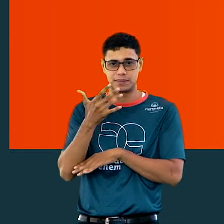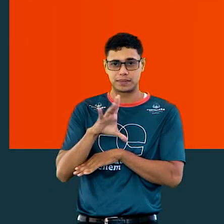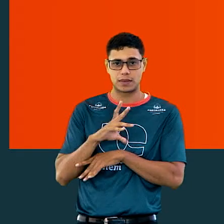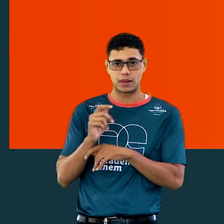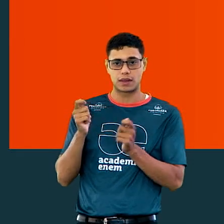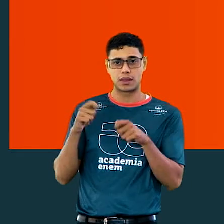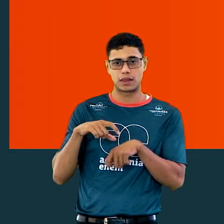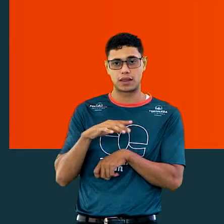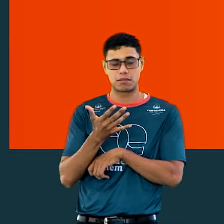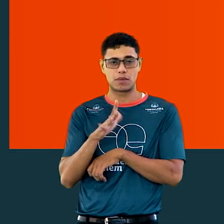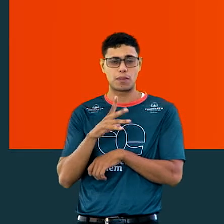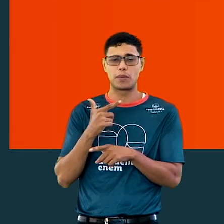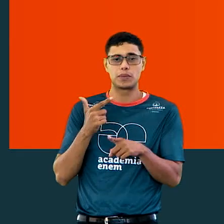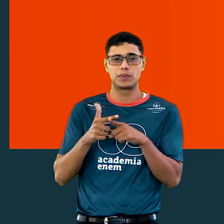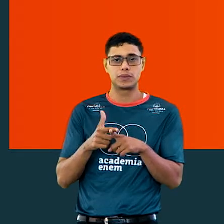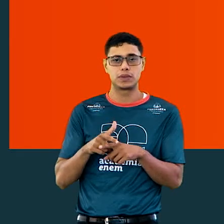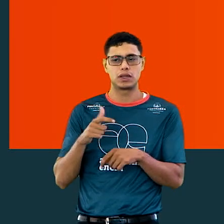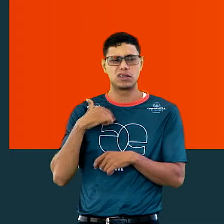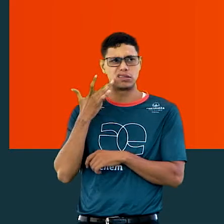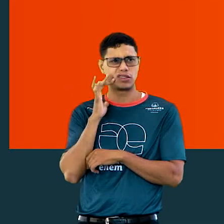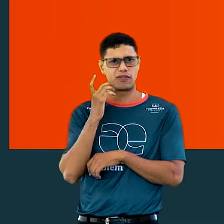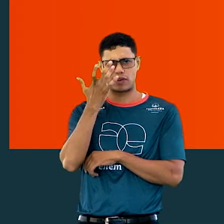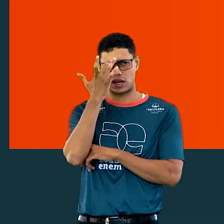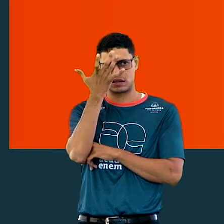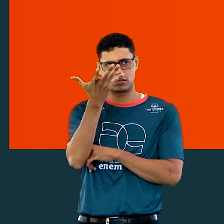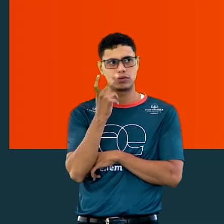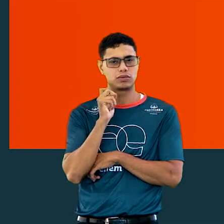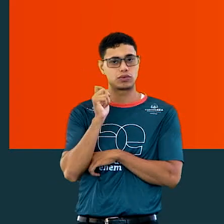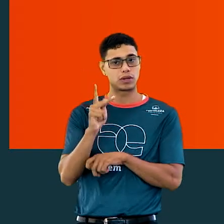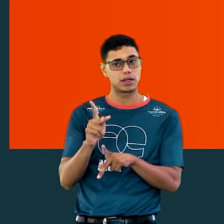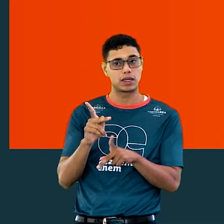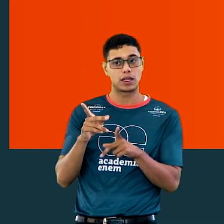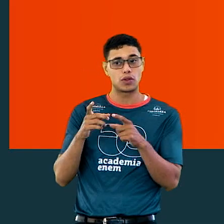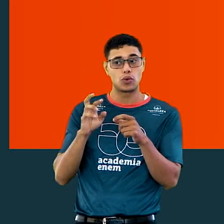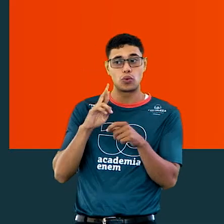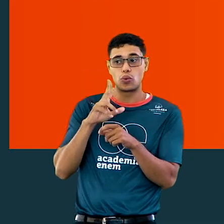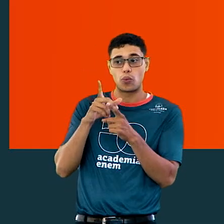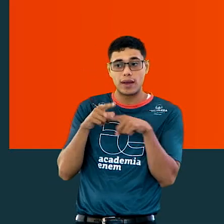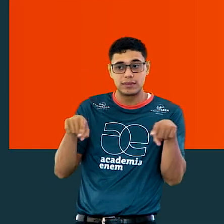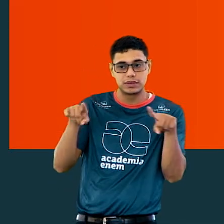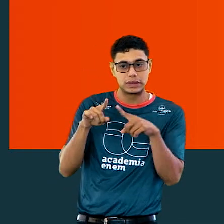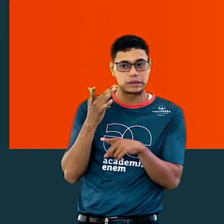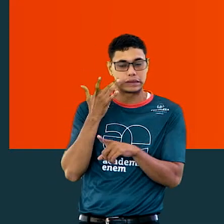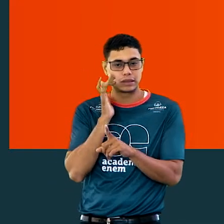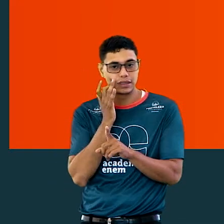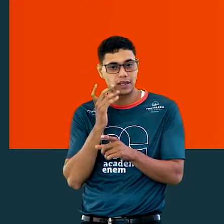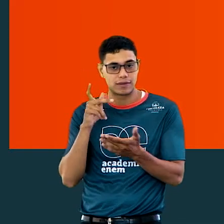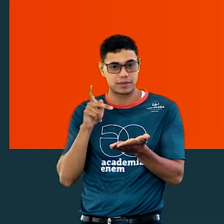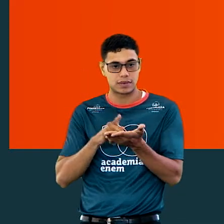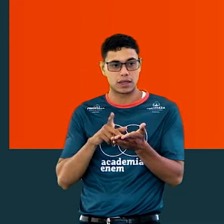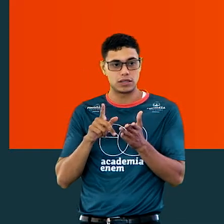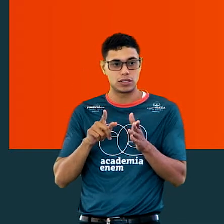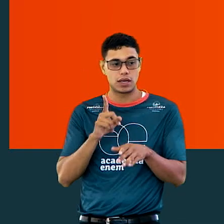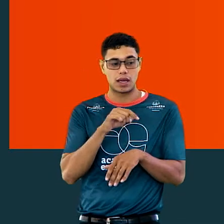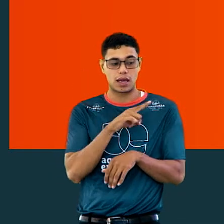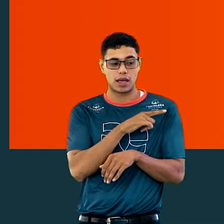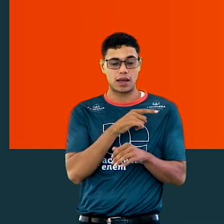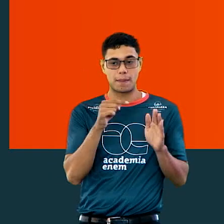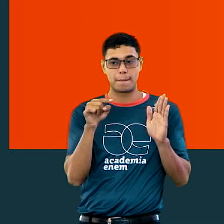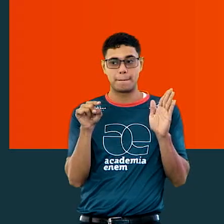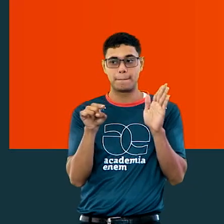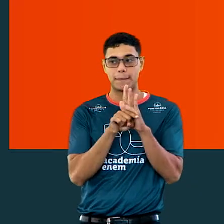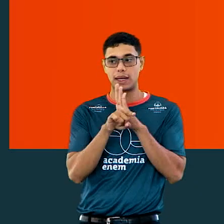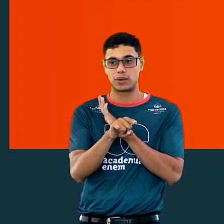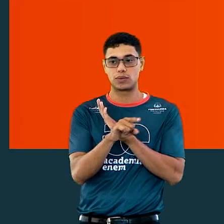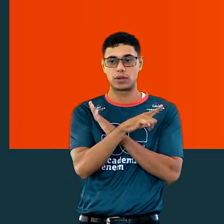questão média porque... Professor, mas eu achei fácil. Não é você achar. É como a questão é